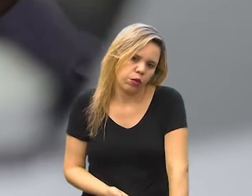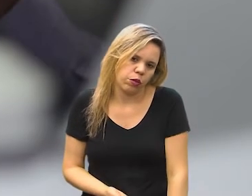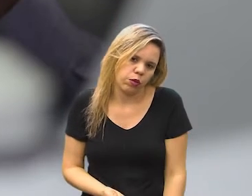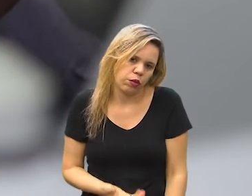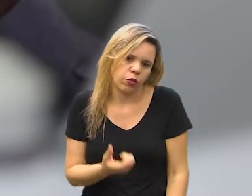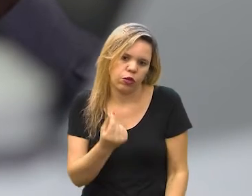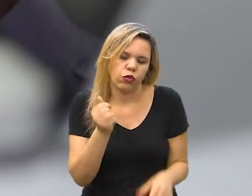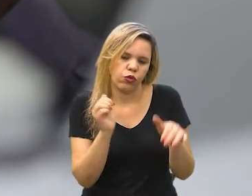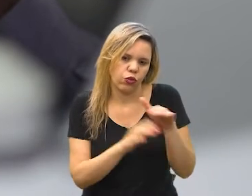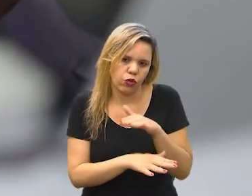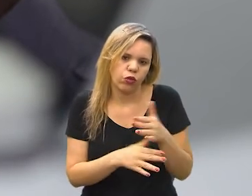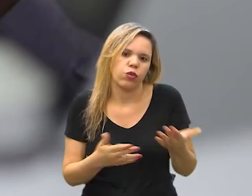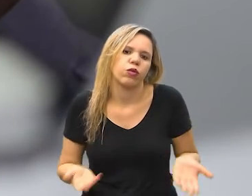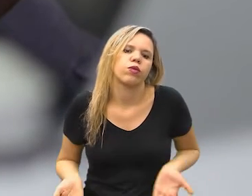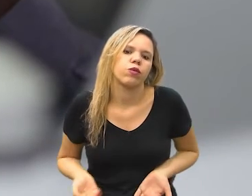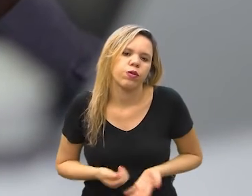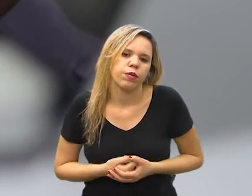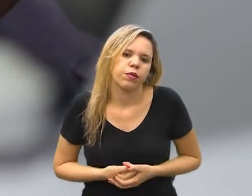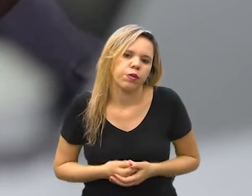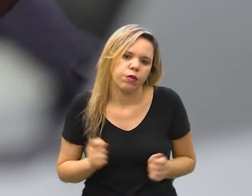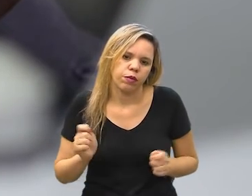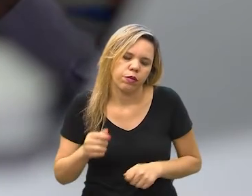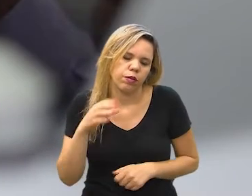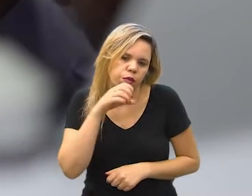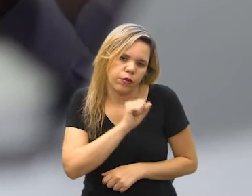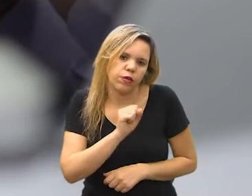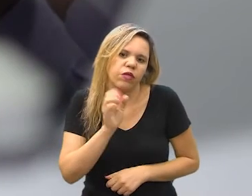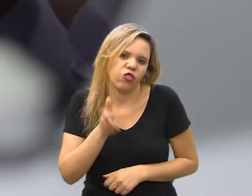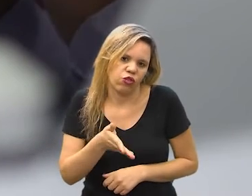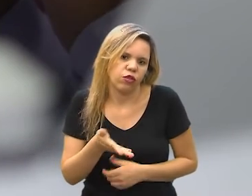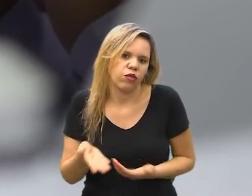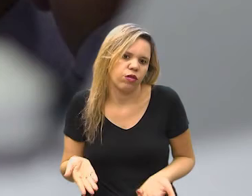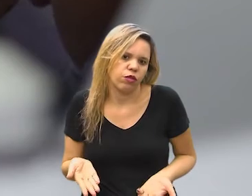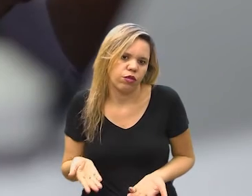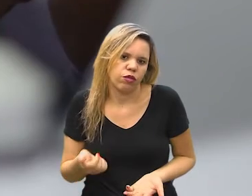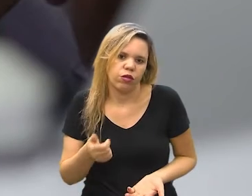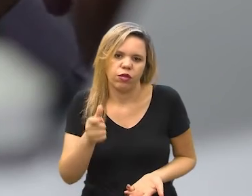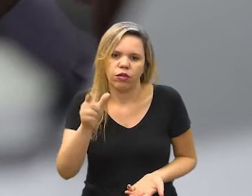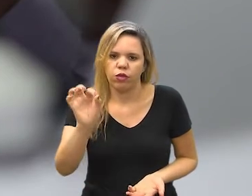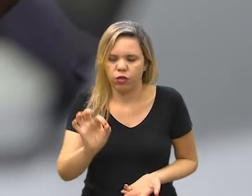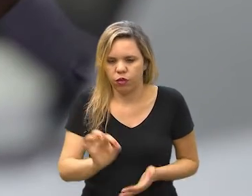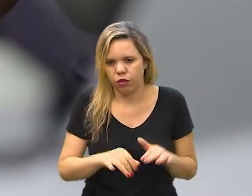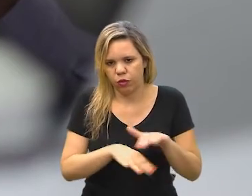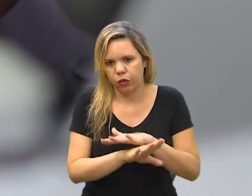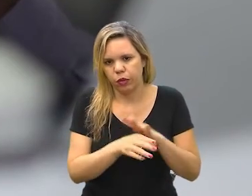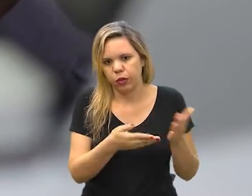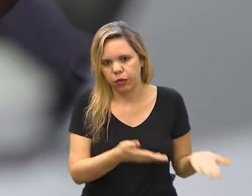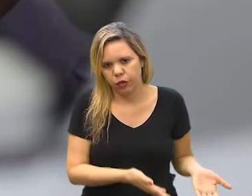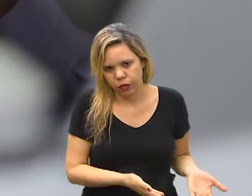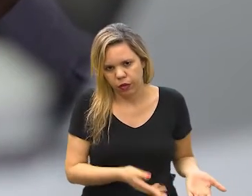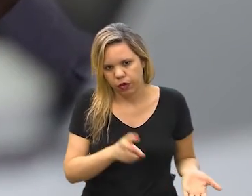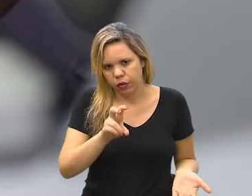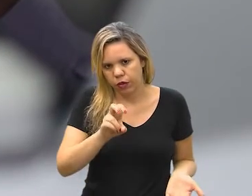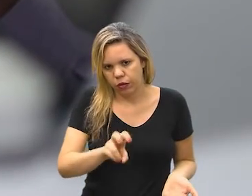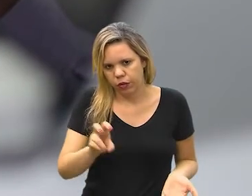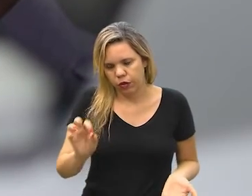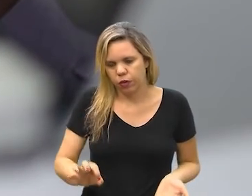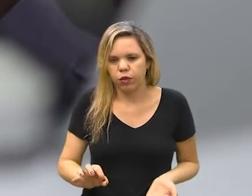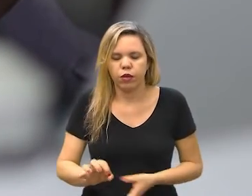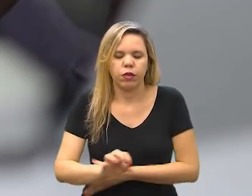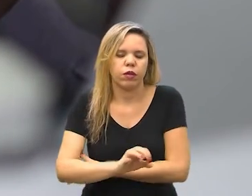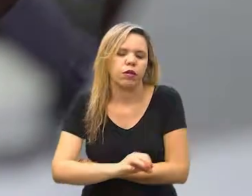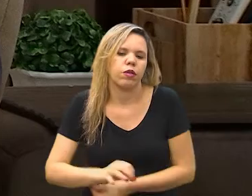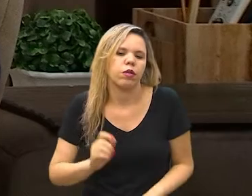de poupar para investir pode ser imediato, pode ser já. Então 10% guarda para isso.